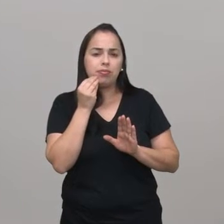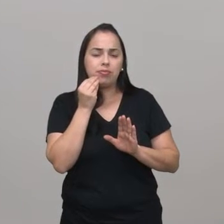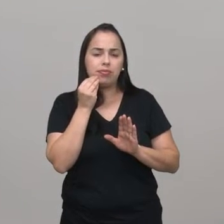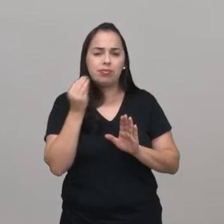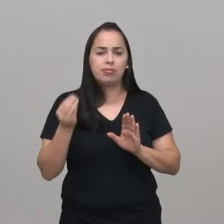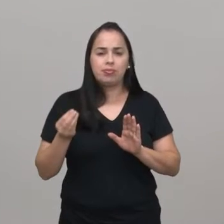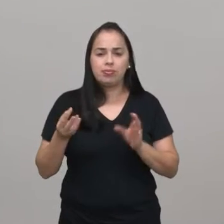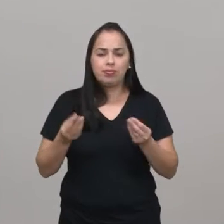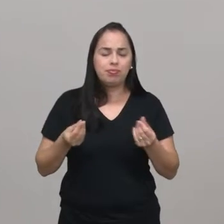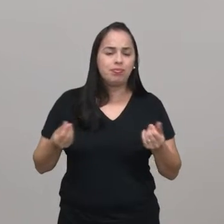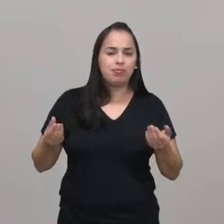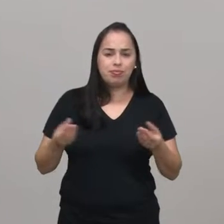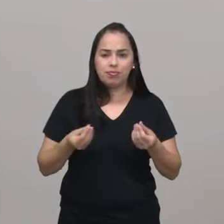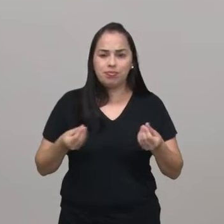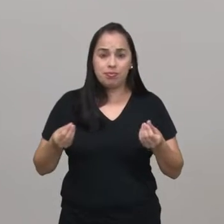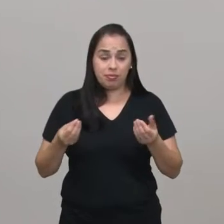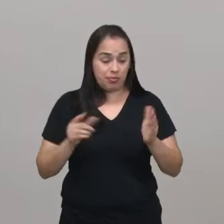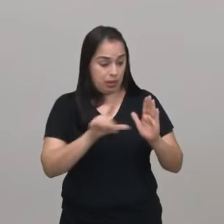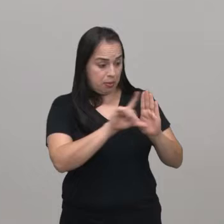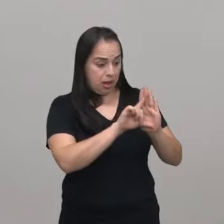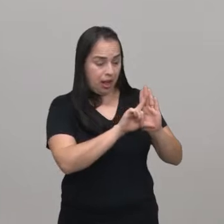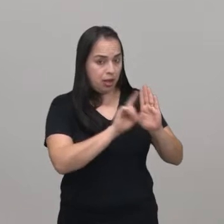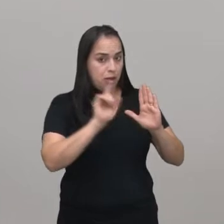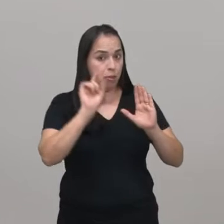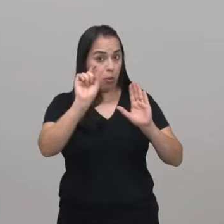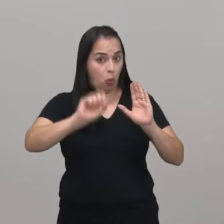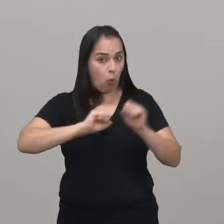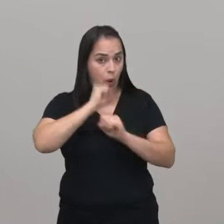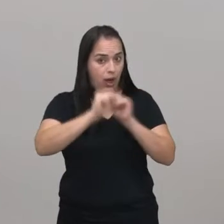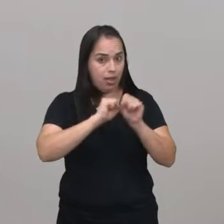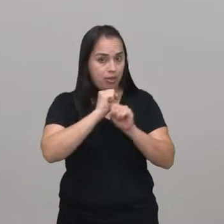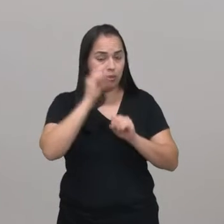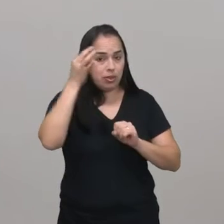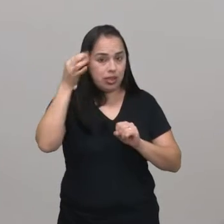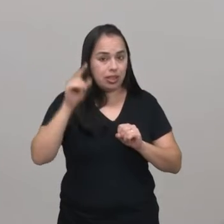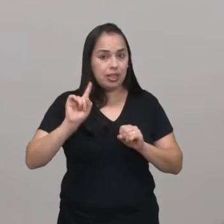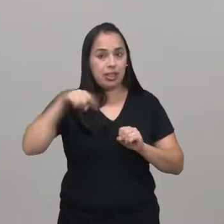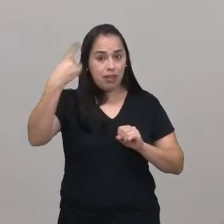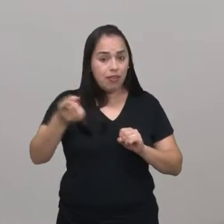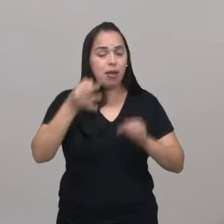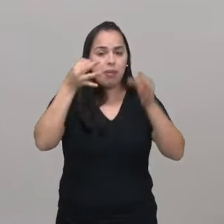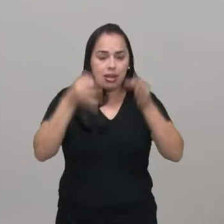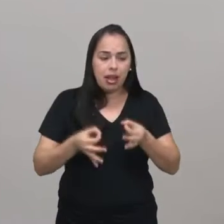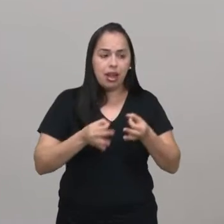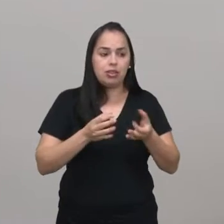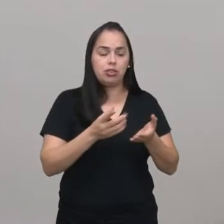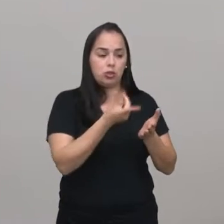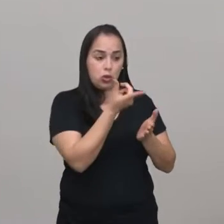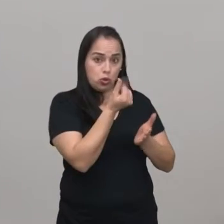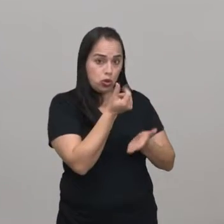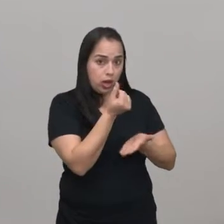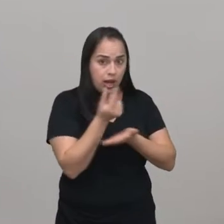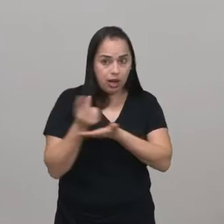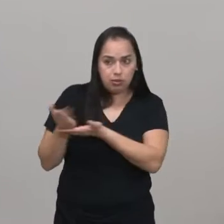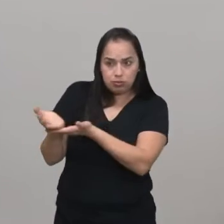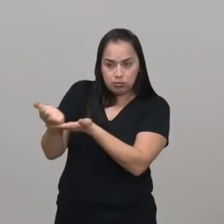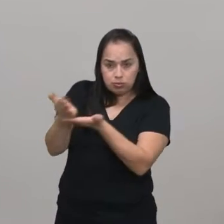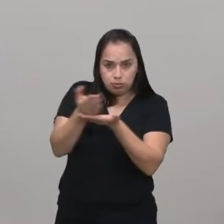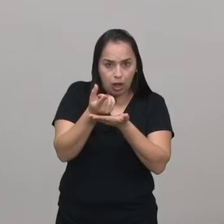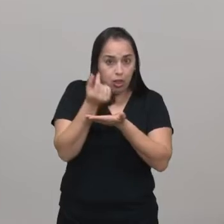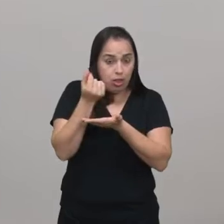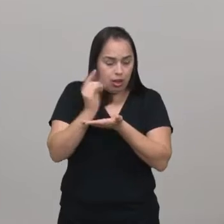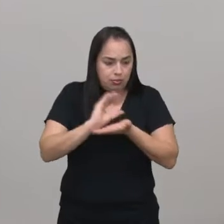trazer uma uma uma lei orçamentária para o ano que vem correta para a distribuição do do